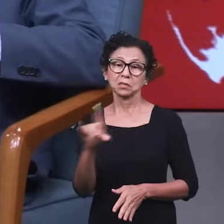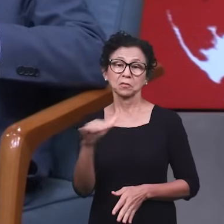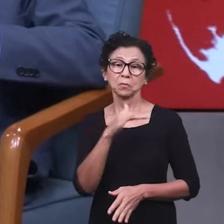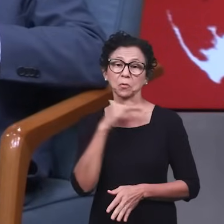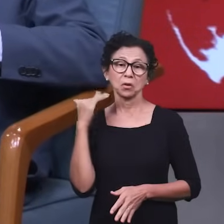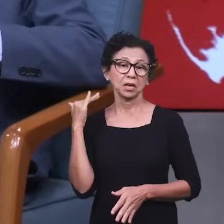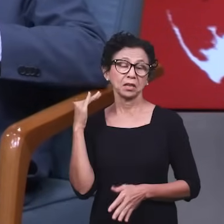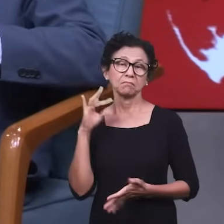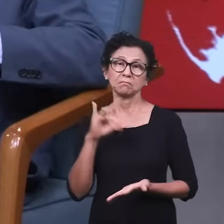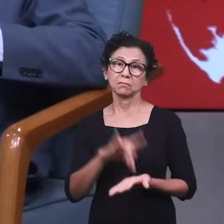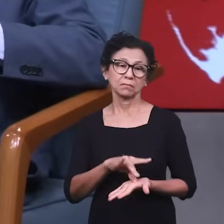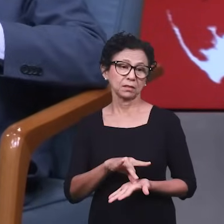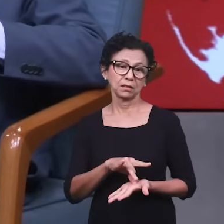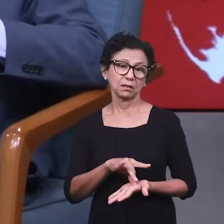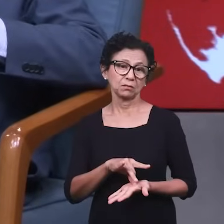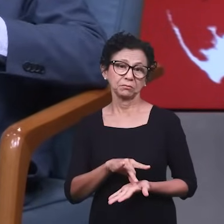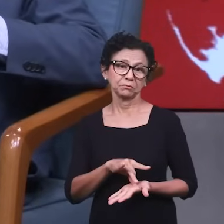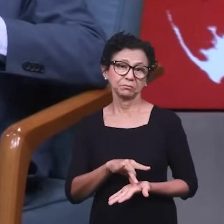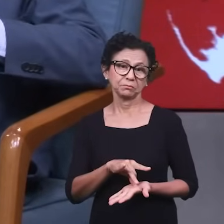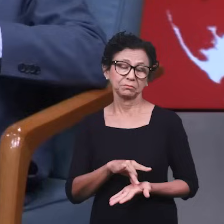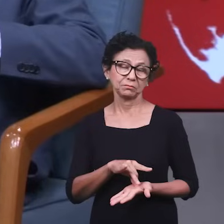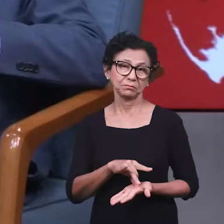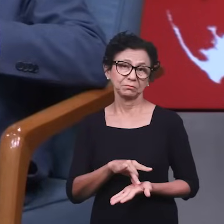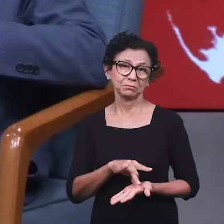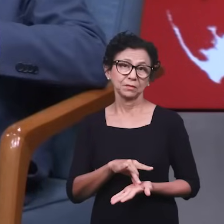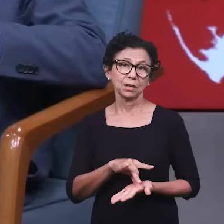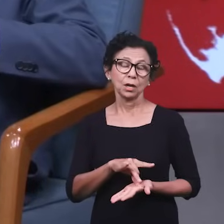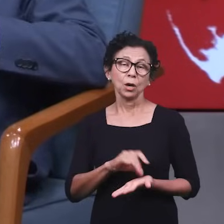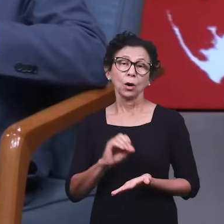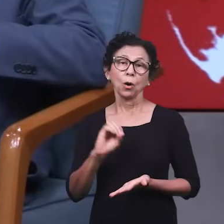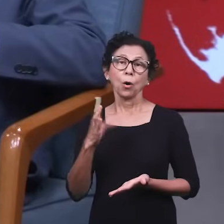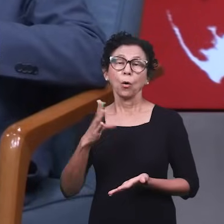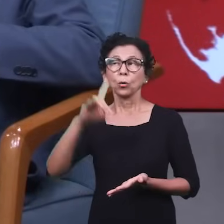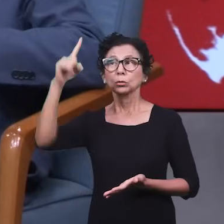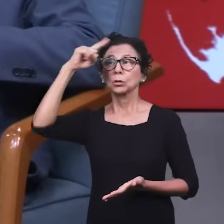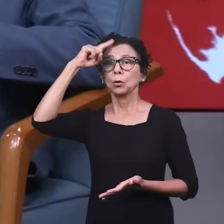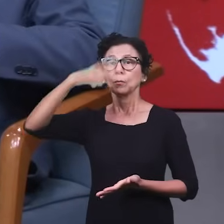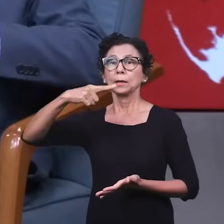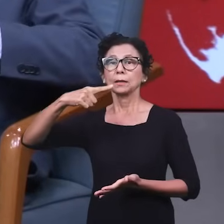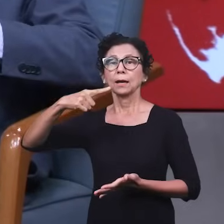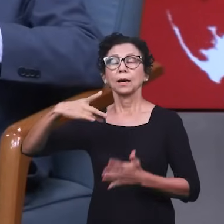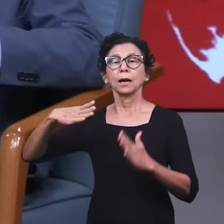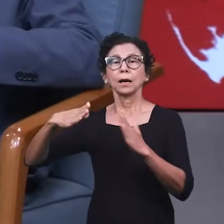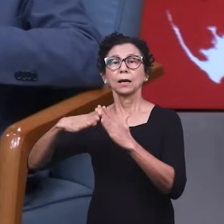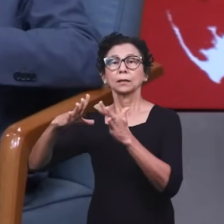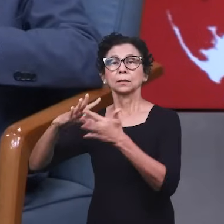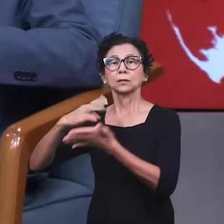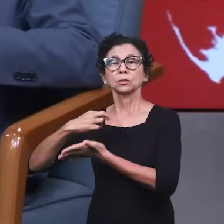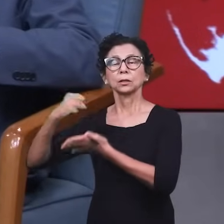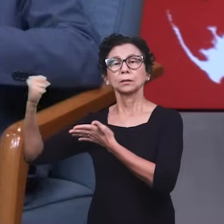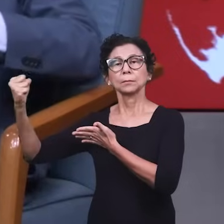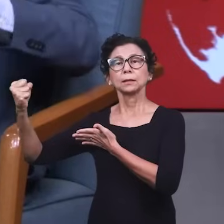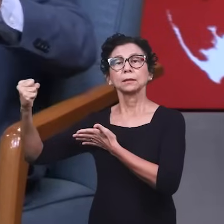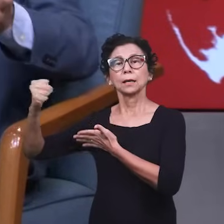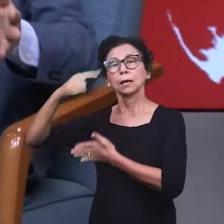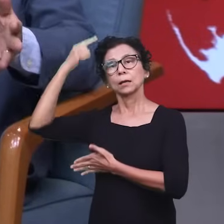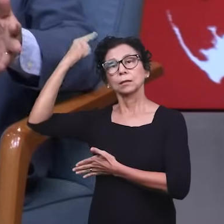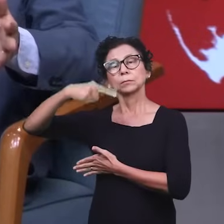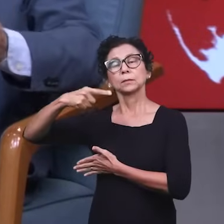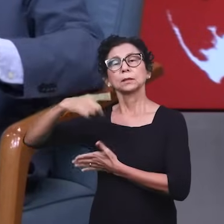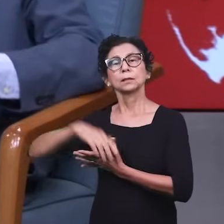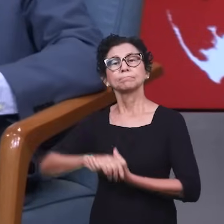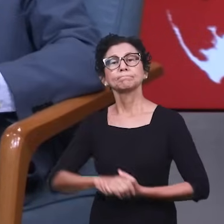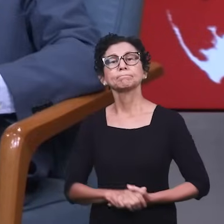antes, quando cada um vai ter o seu tempo, né, que é profético, ou para o toque da última trombeta. E nós vivemos